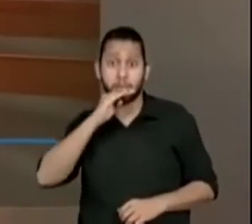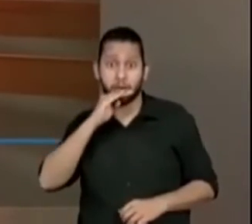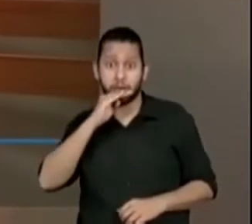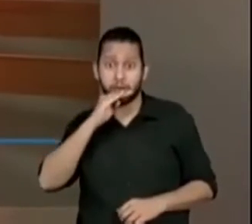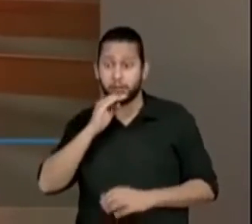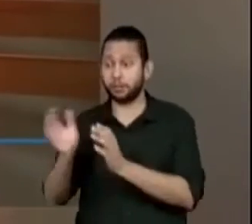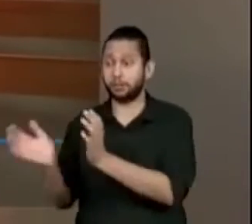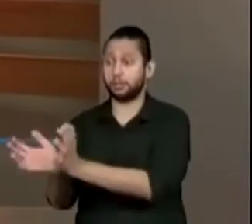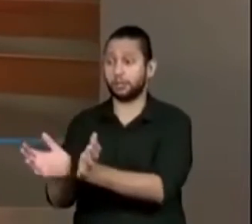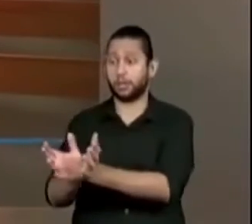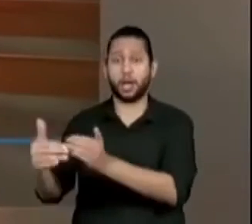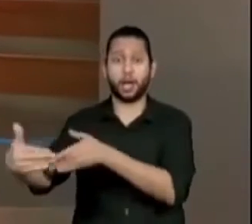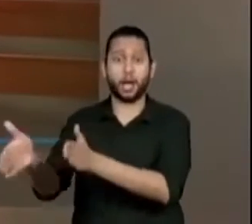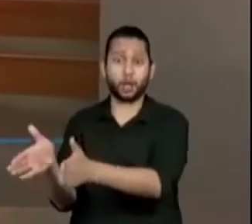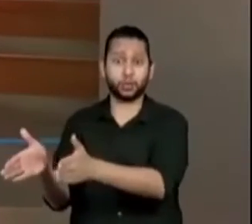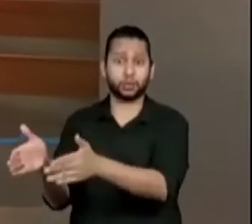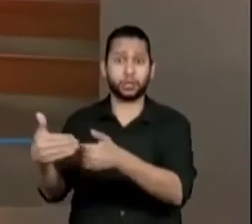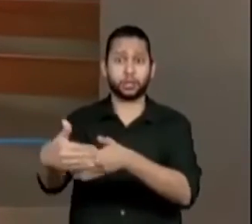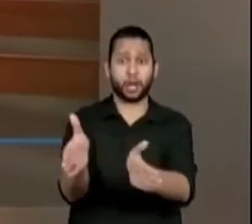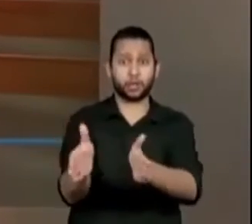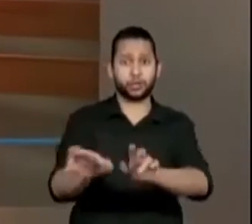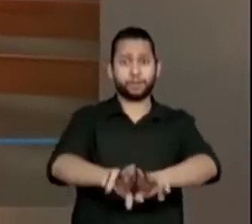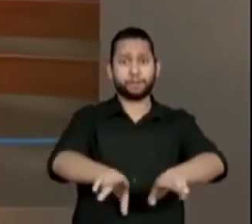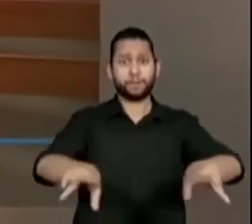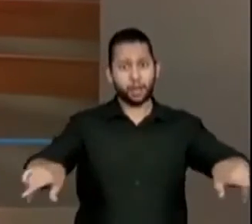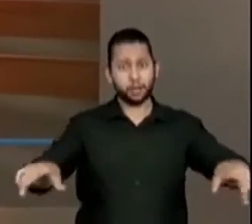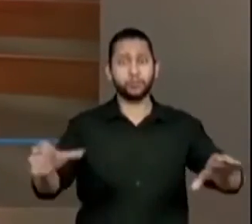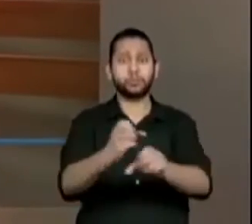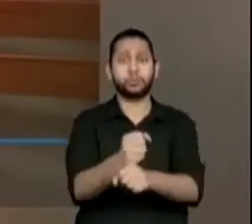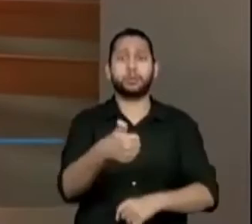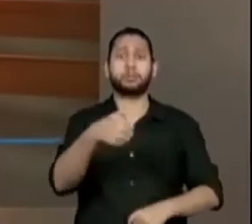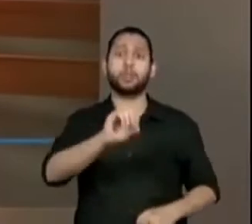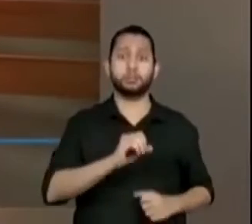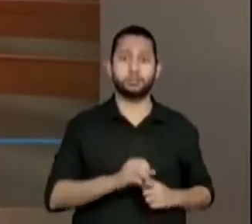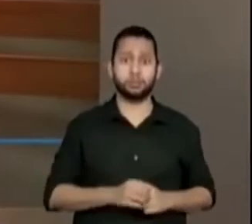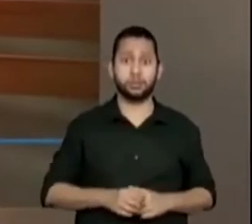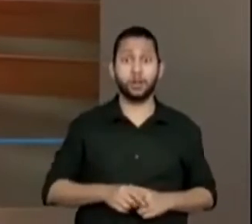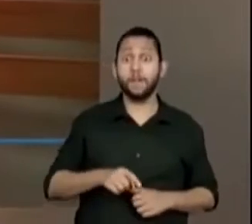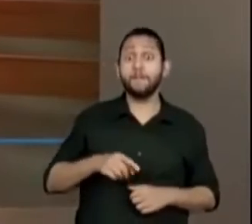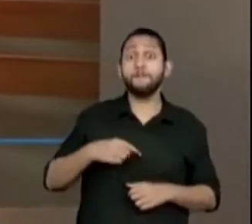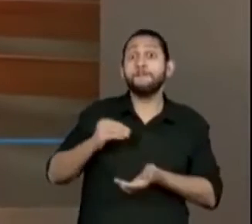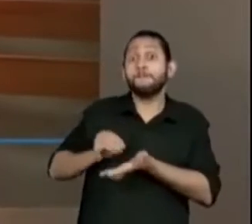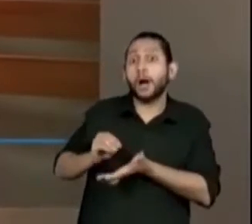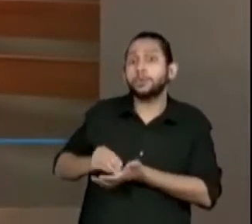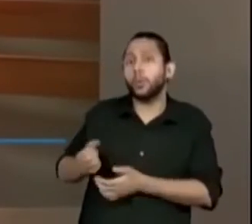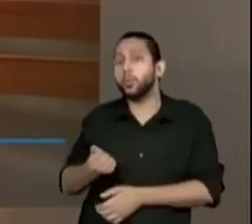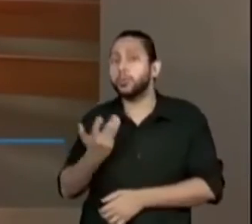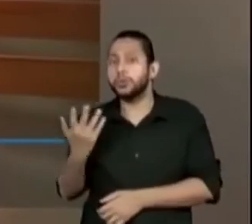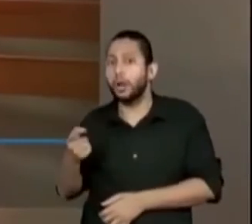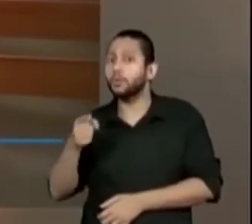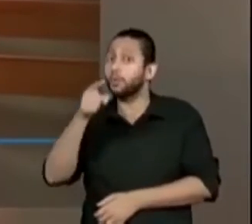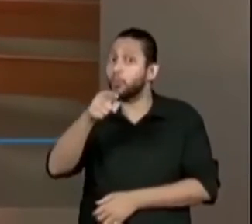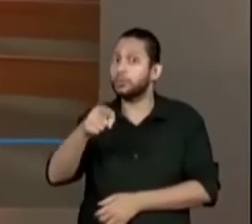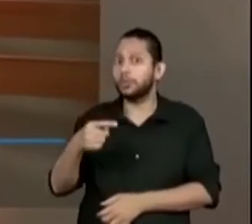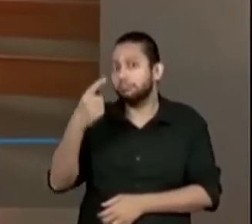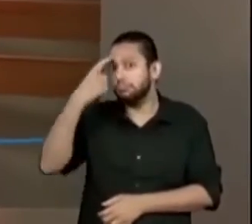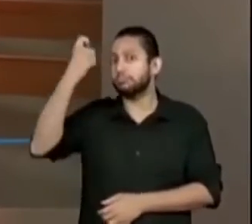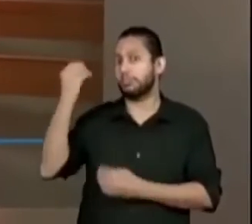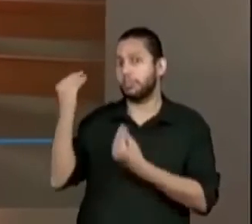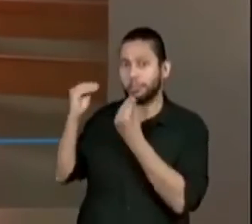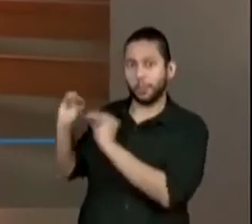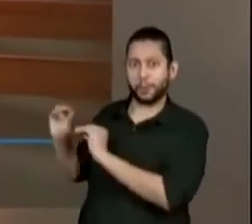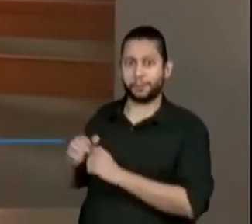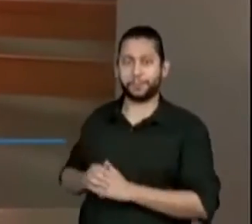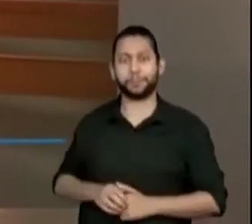10 pequenas caixas. Se tem dados faltando, quem que vai completar? Você em casa, certo? Próximo,